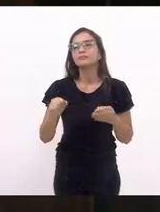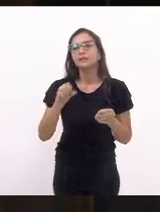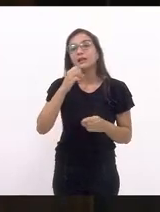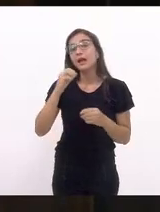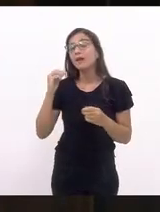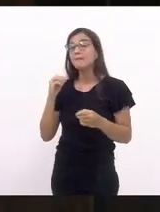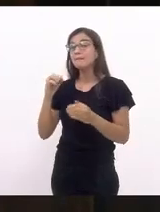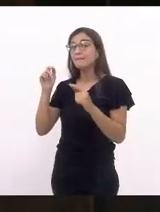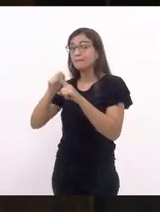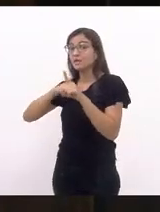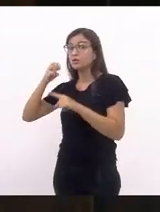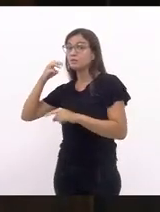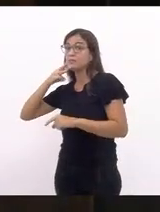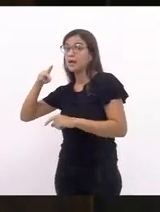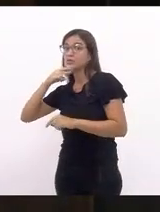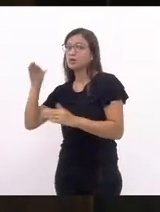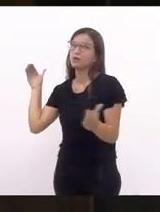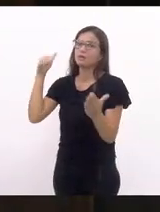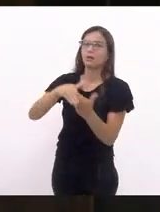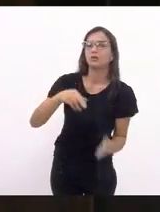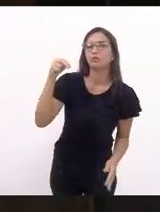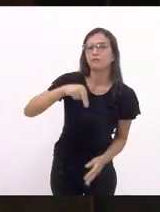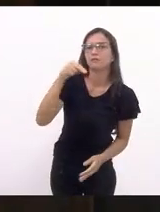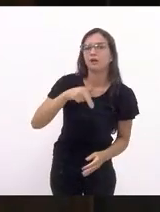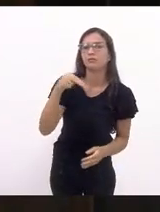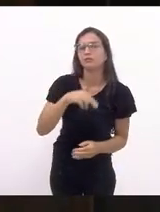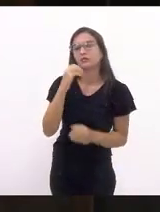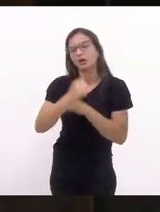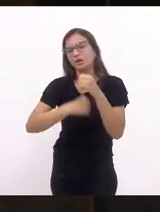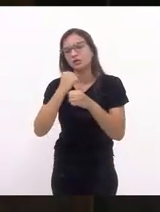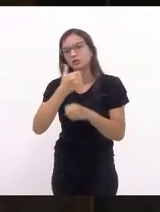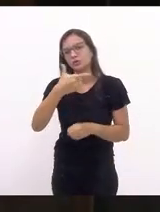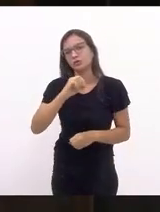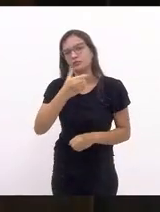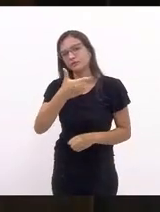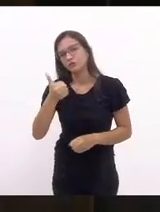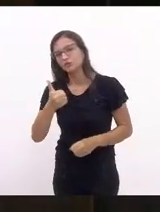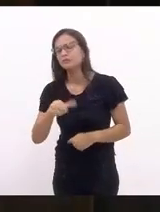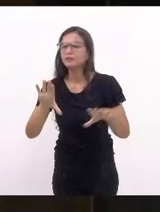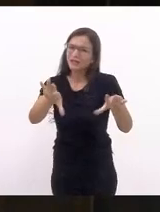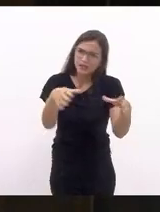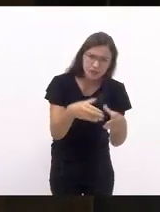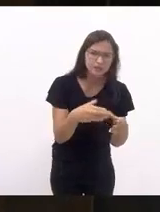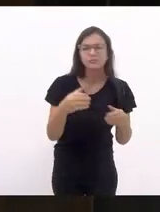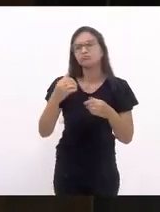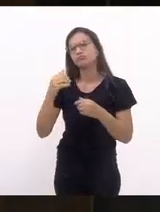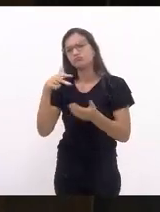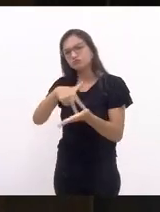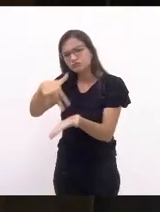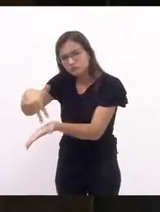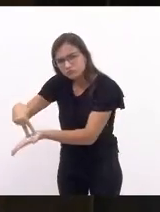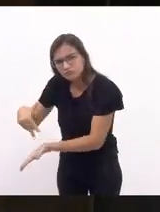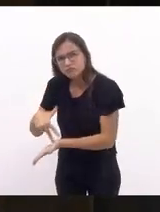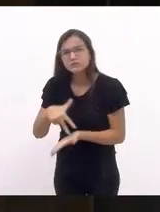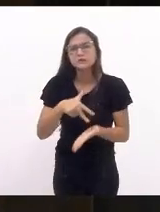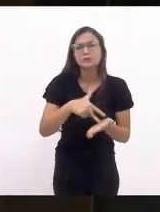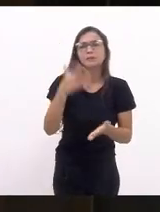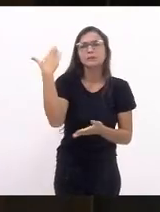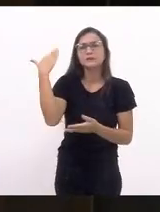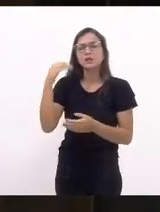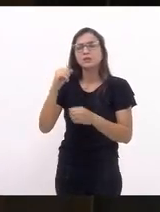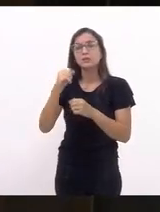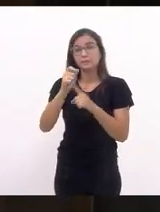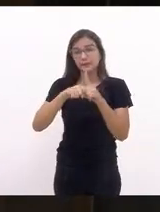Março e Novembro 2021 a equipe a partida pela sistematicamente desde agosto de 2021